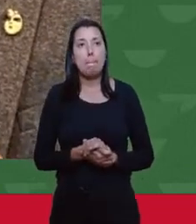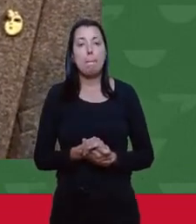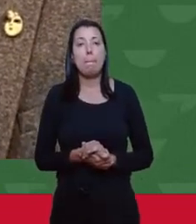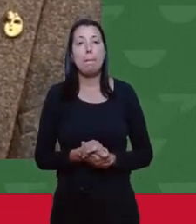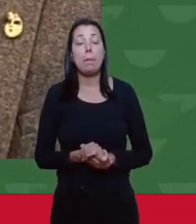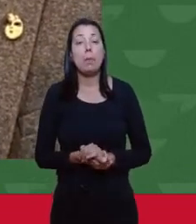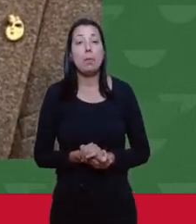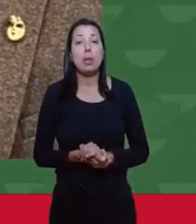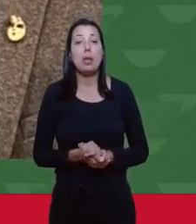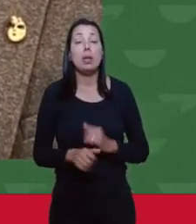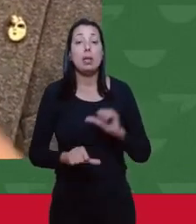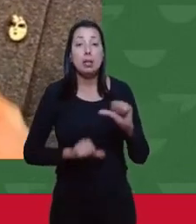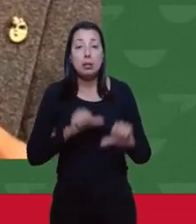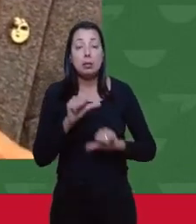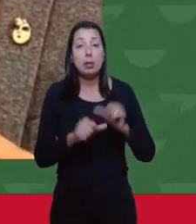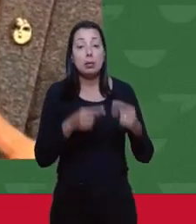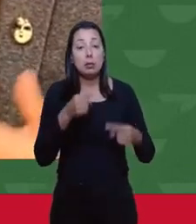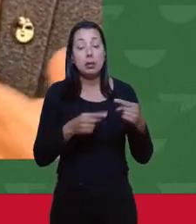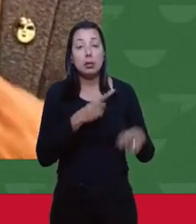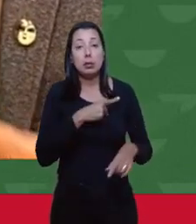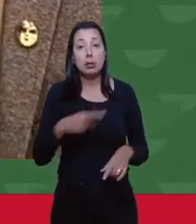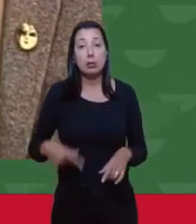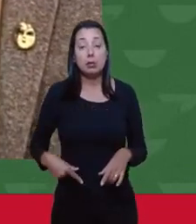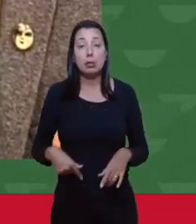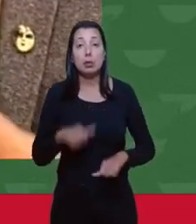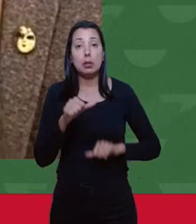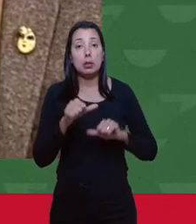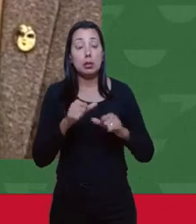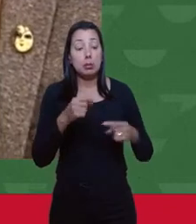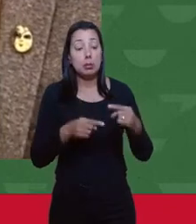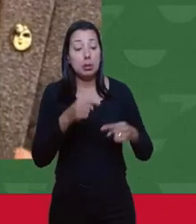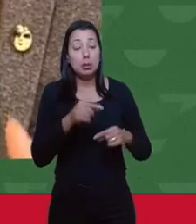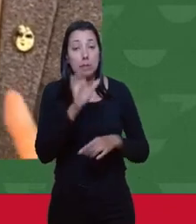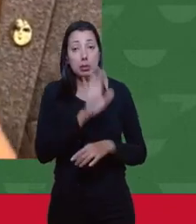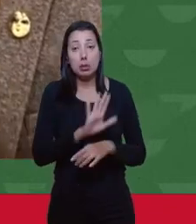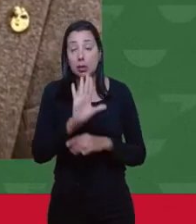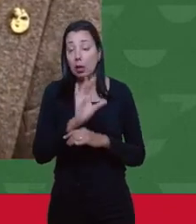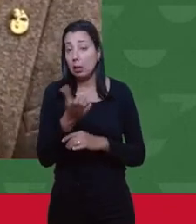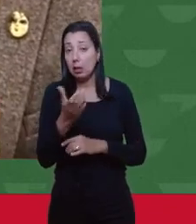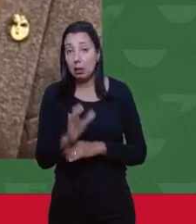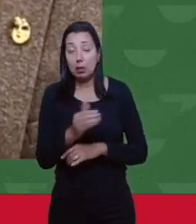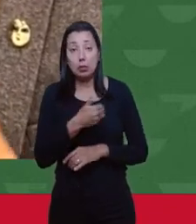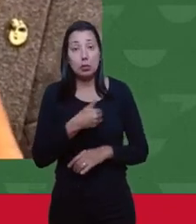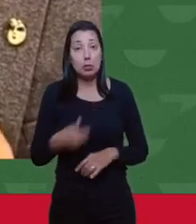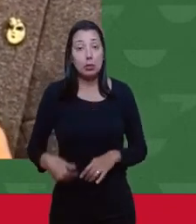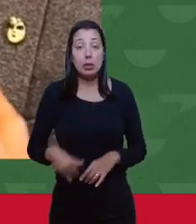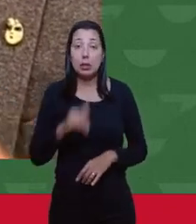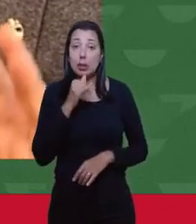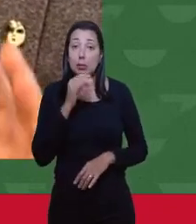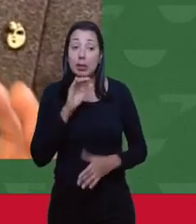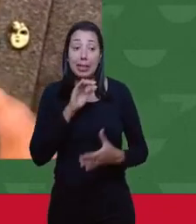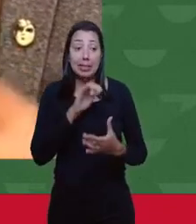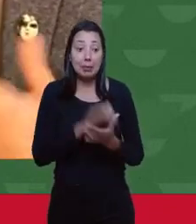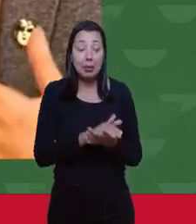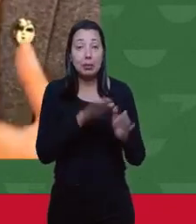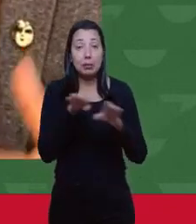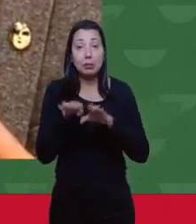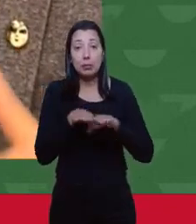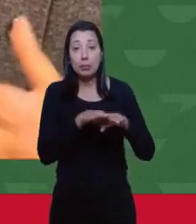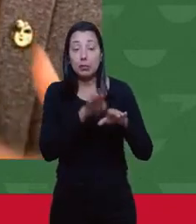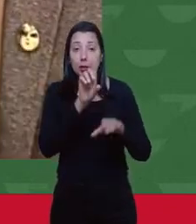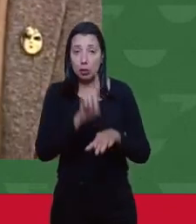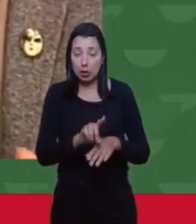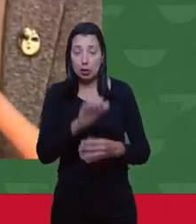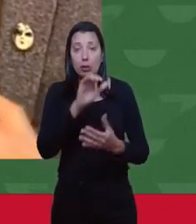transformar as políticas públicas em políticas de Estado e não de governo. Então, por exemplo, o casamento civil igualitário, o direito